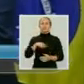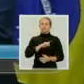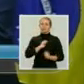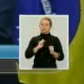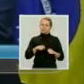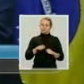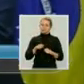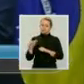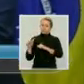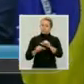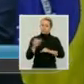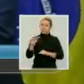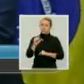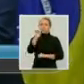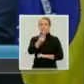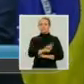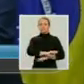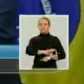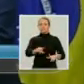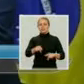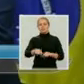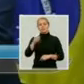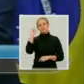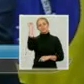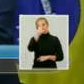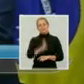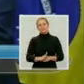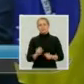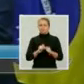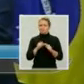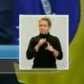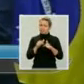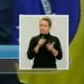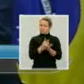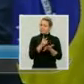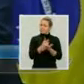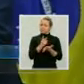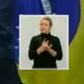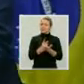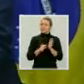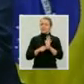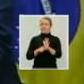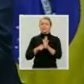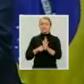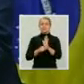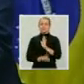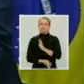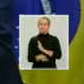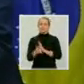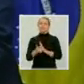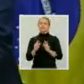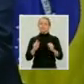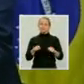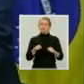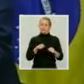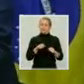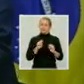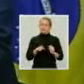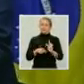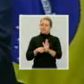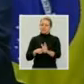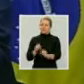que corrigir as deficiências do Estado brasileiro. Tem que prestar serviços efetivos, serviços não assistencialistas, serviços que sejam capazes de oferecer